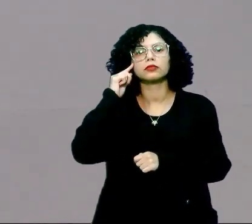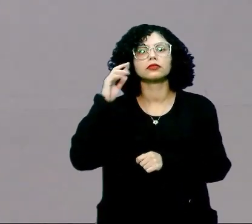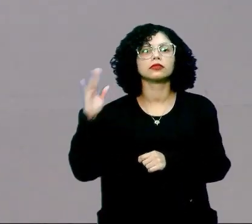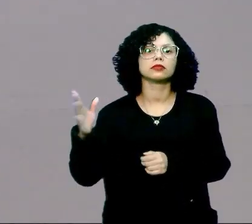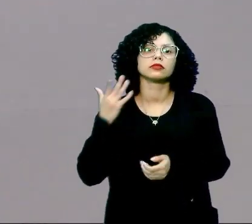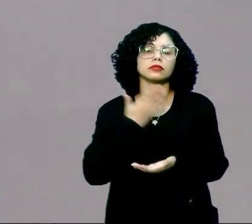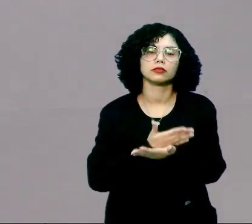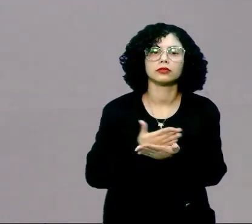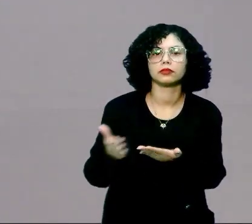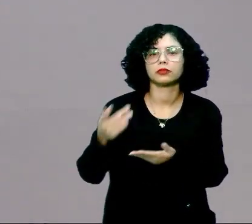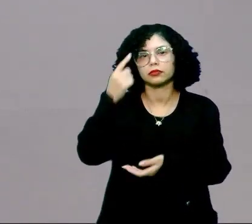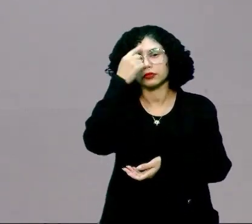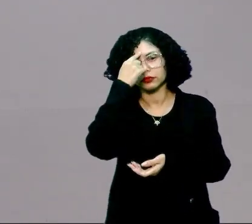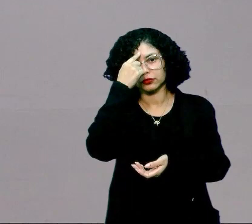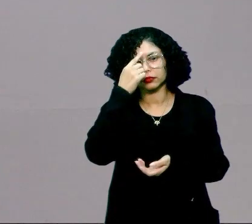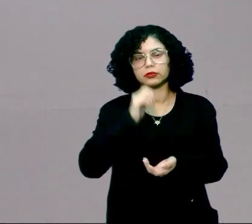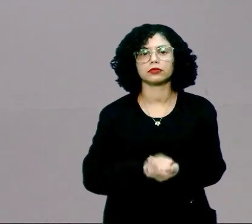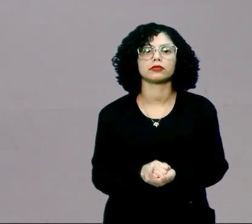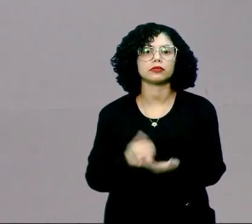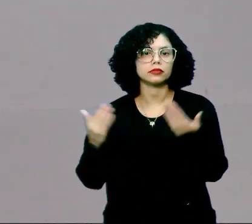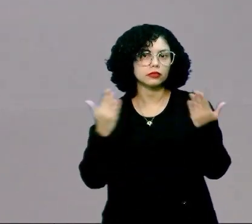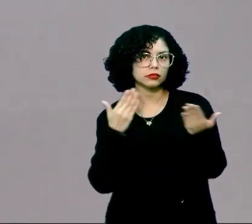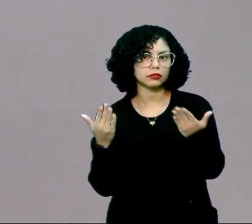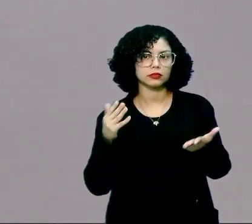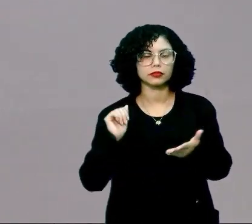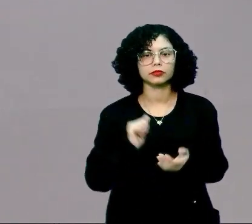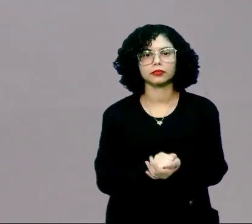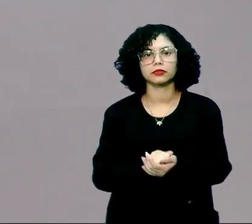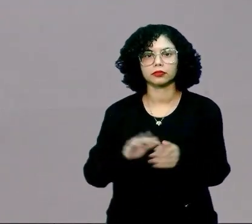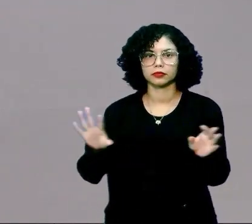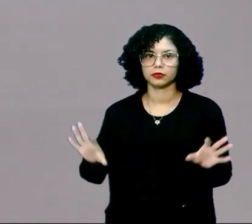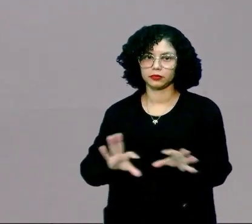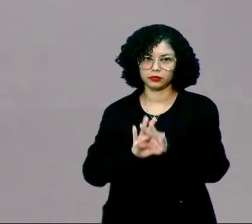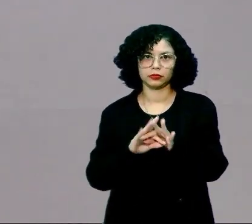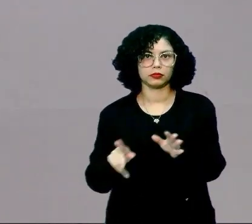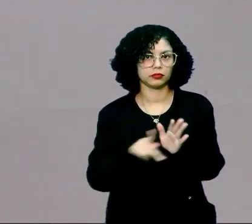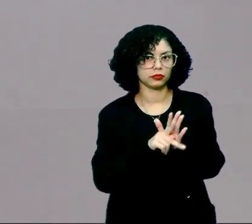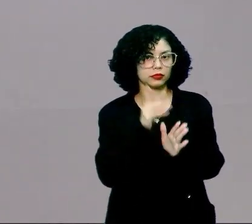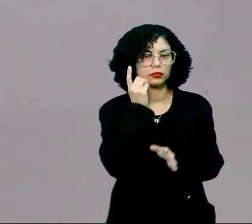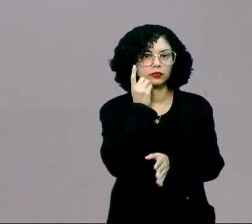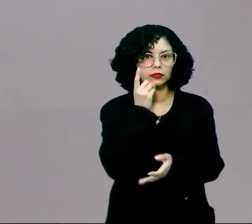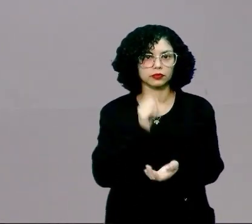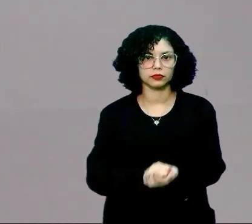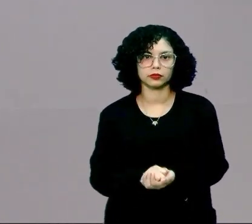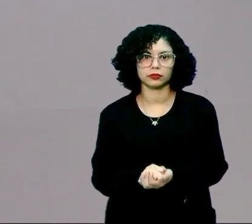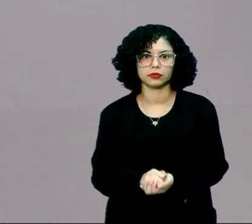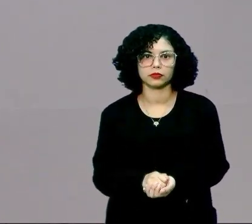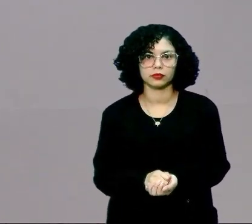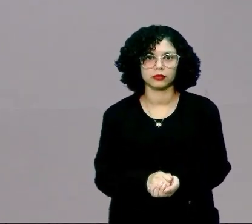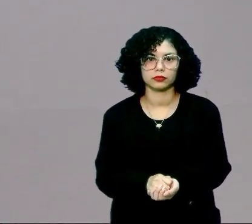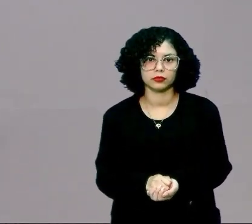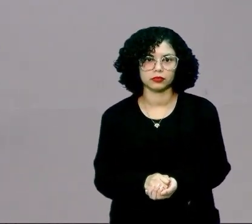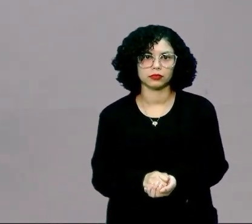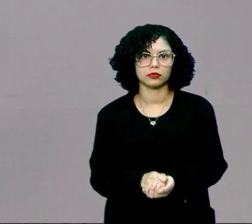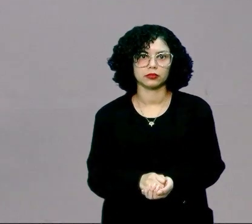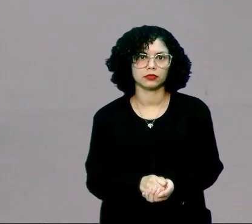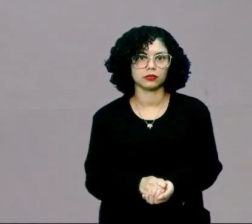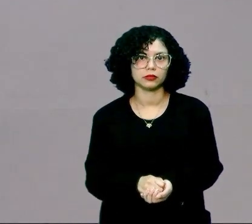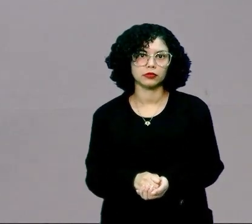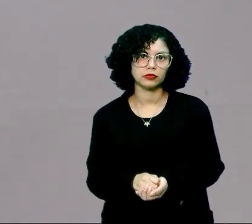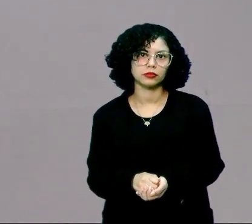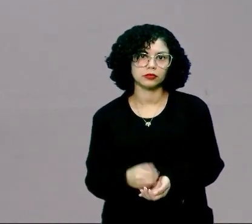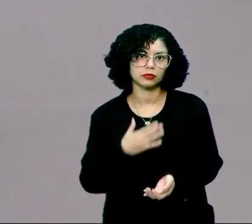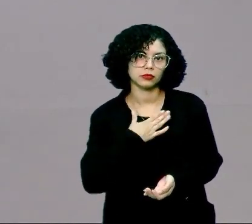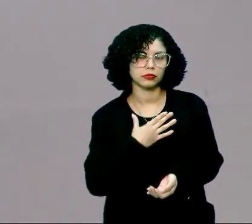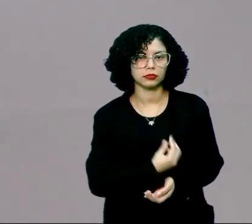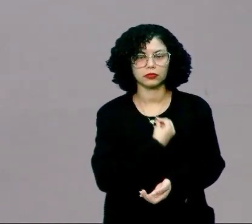reflexão, eu começo a pensar, associar aquelas questões ao meu cotidiano, ao meu dia a dia, à